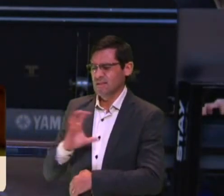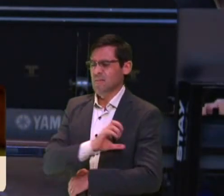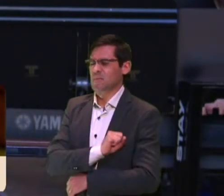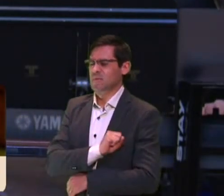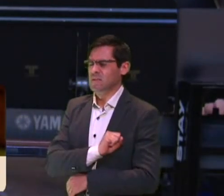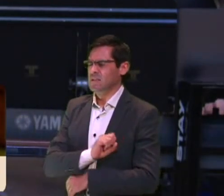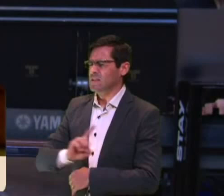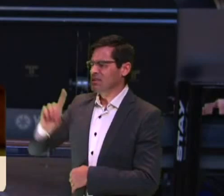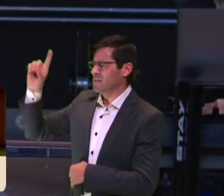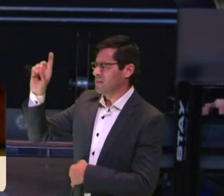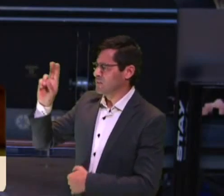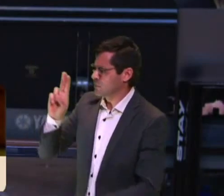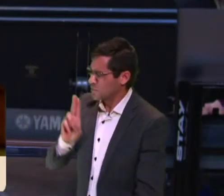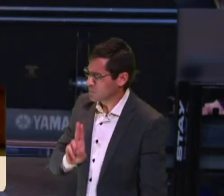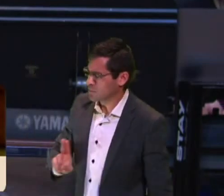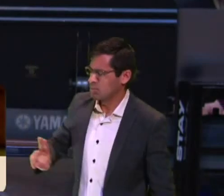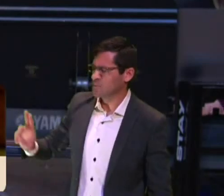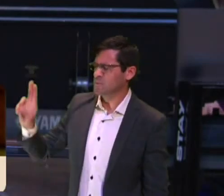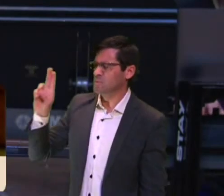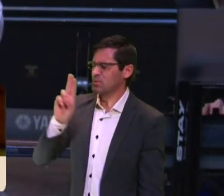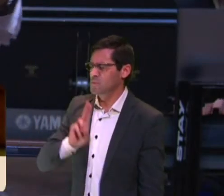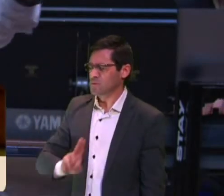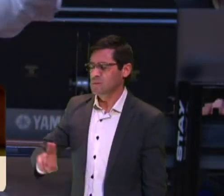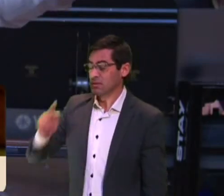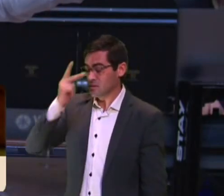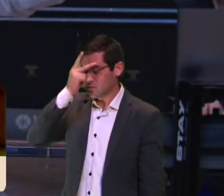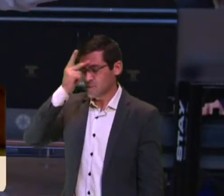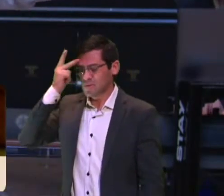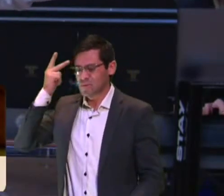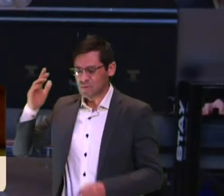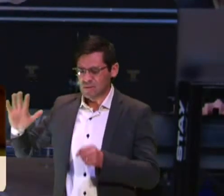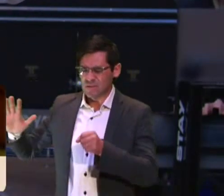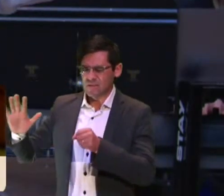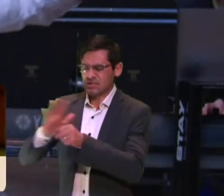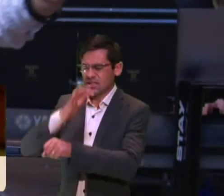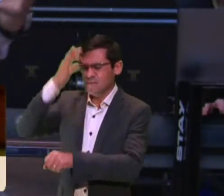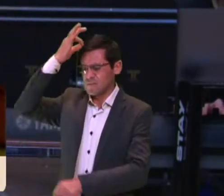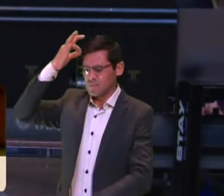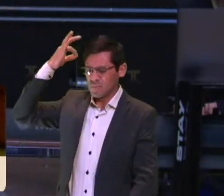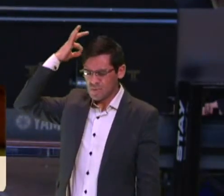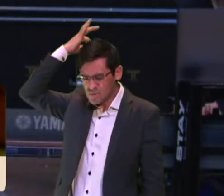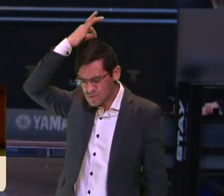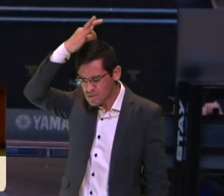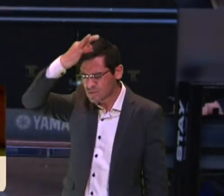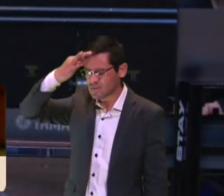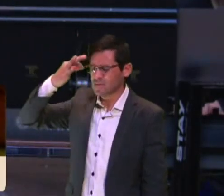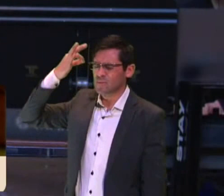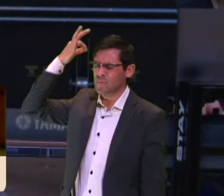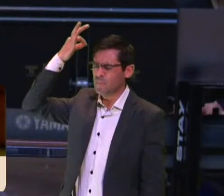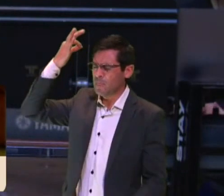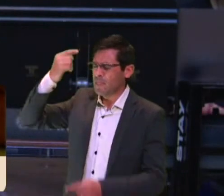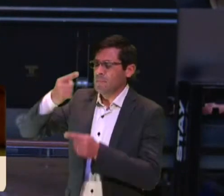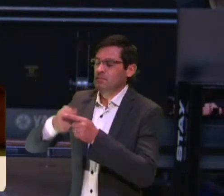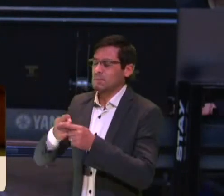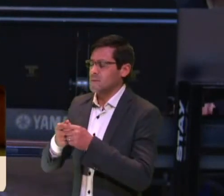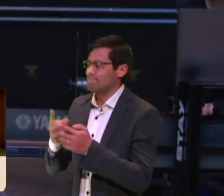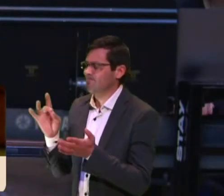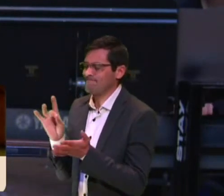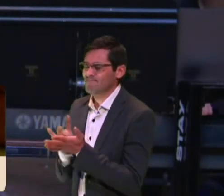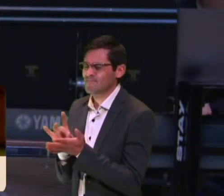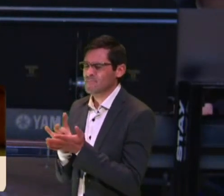Senhor use, Deus, pessoas cheias do Espírito Santo no nosso meio, porque